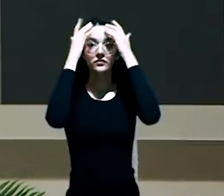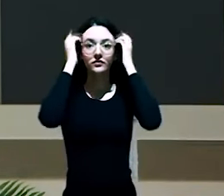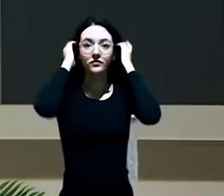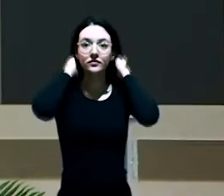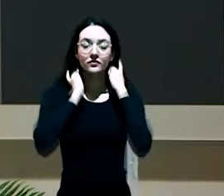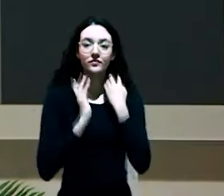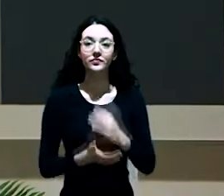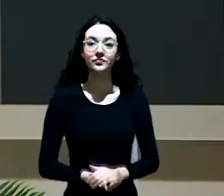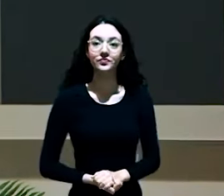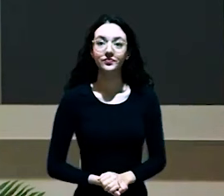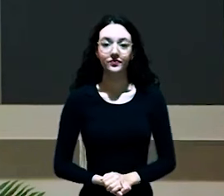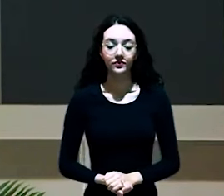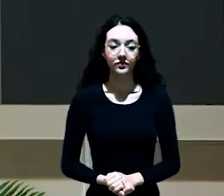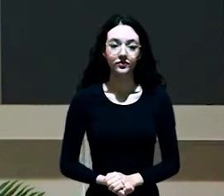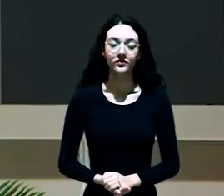Camarada,